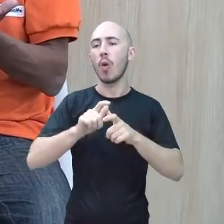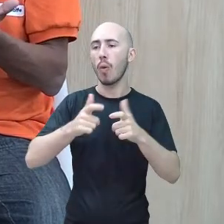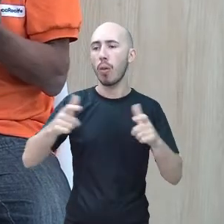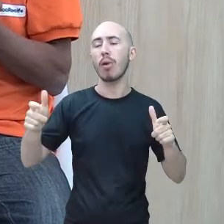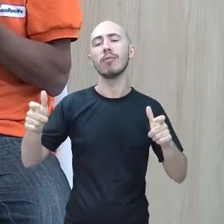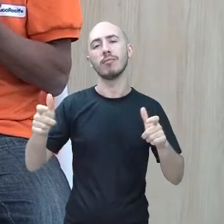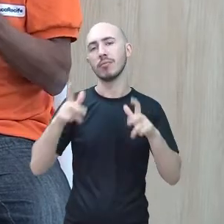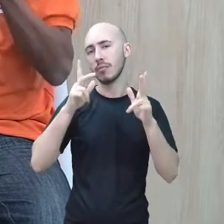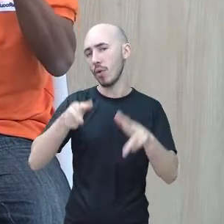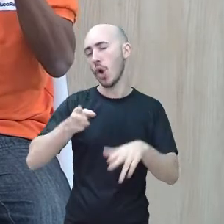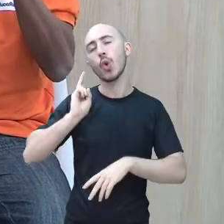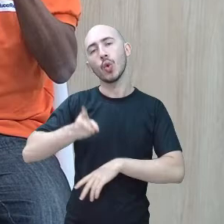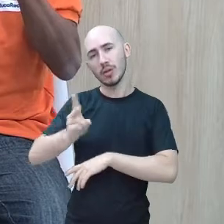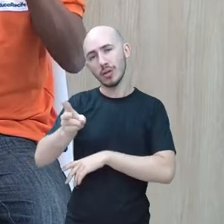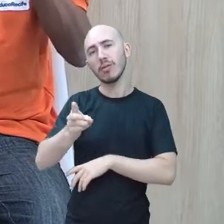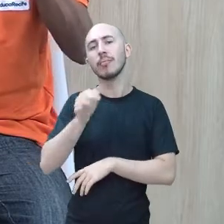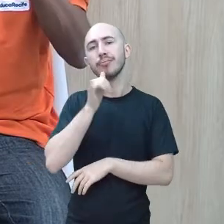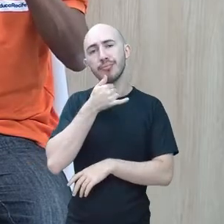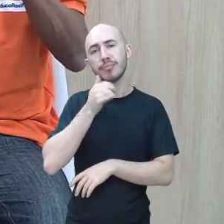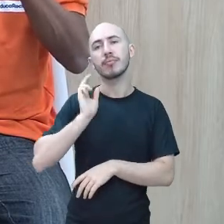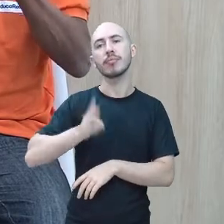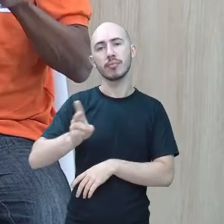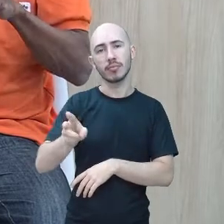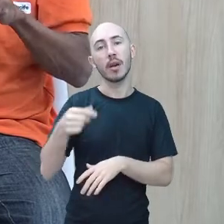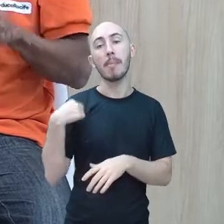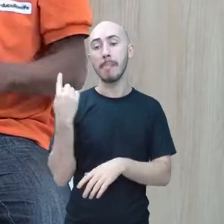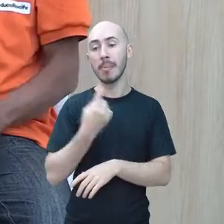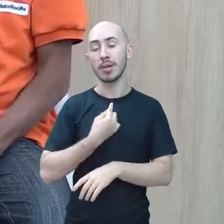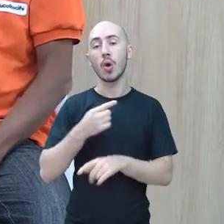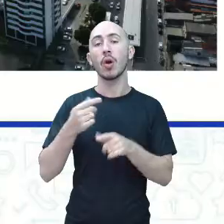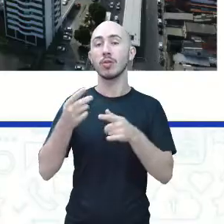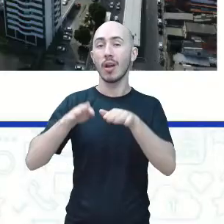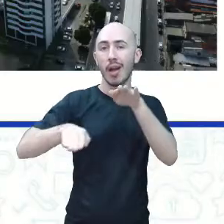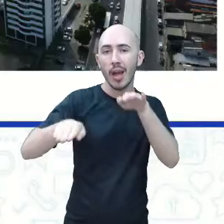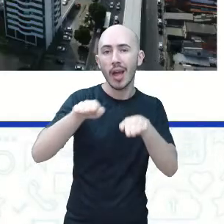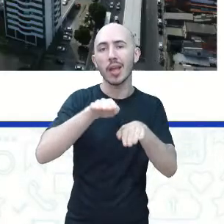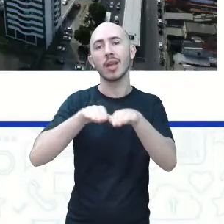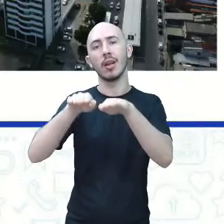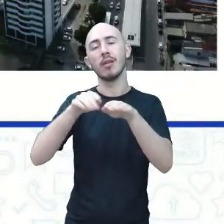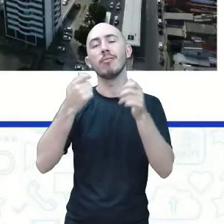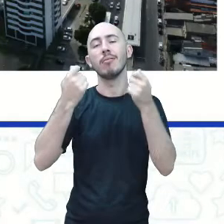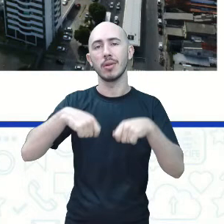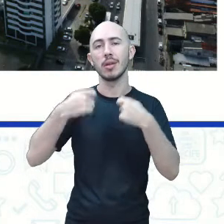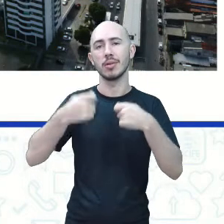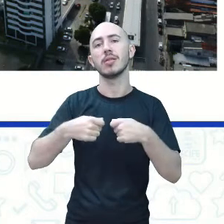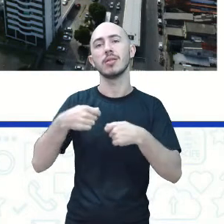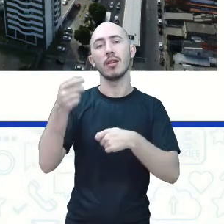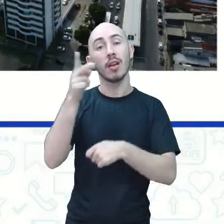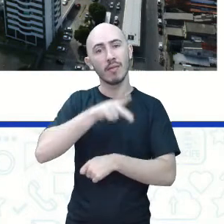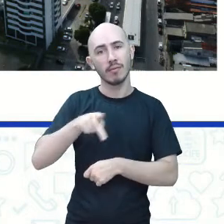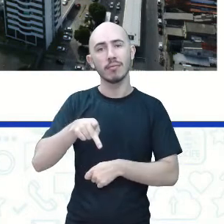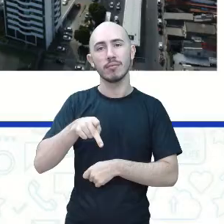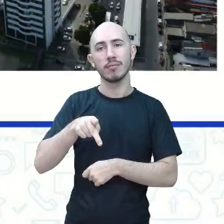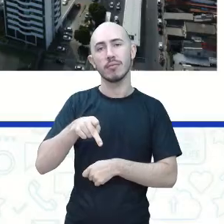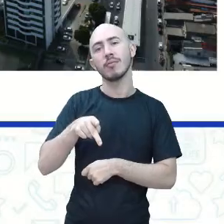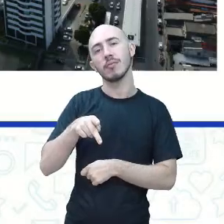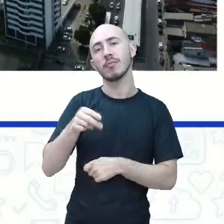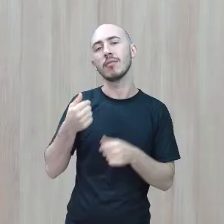continuar, gente, infelizmente. Agora cabe a gente fazer esse equilíbrio, que Vanessa, eu acho que agora vai começar a falar disso aí para vocês.